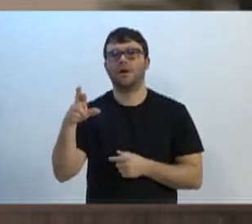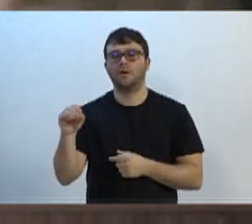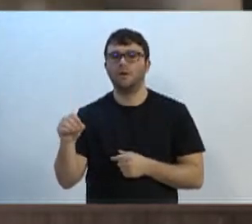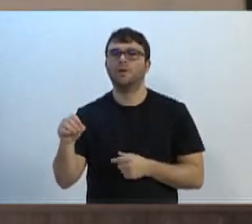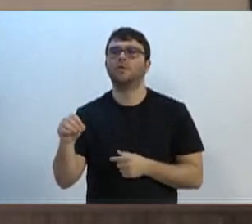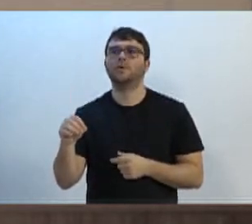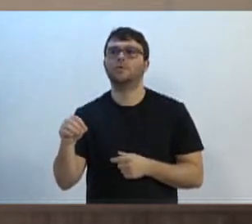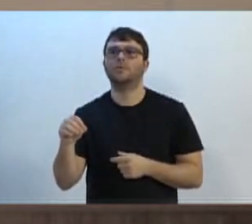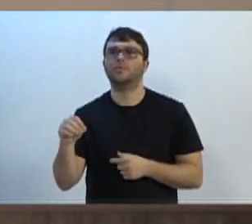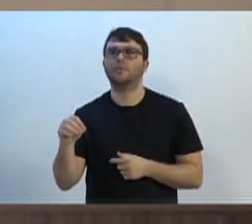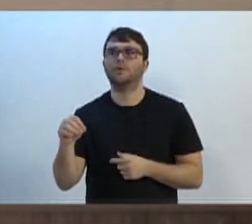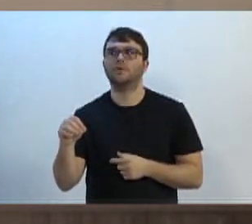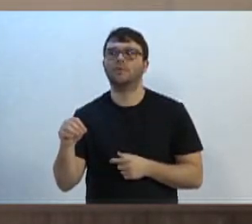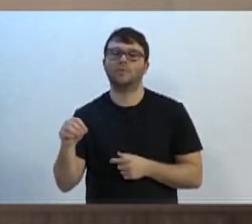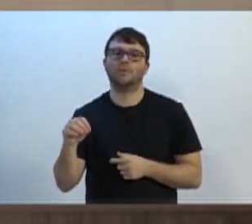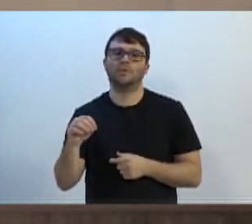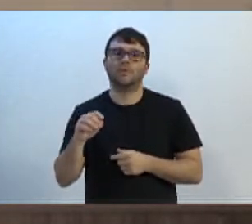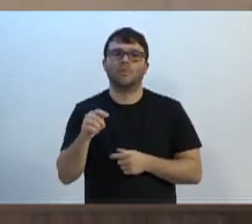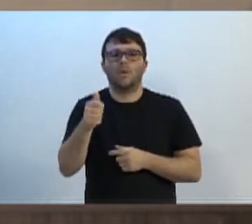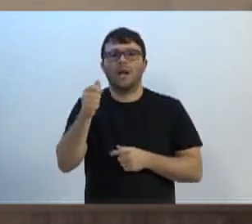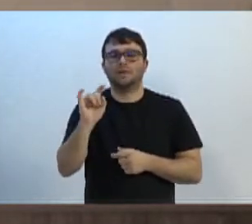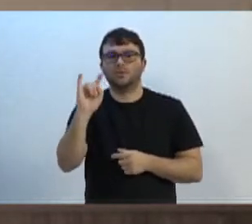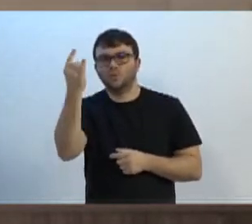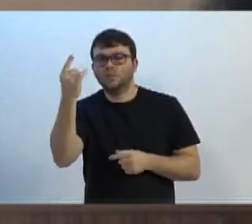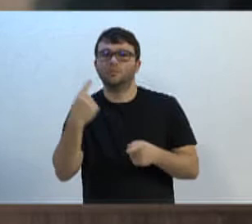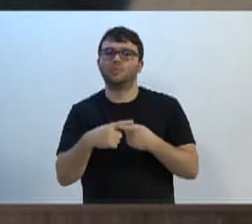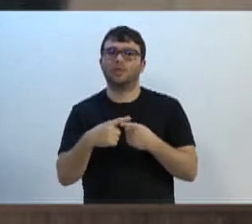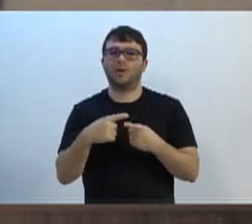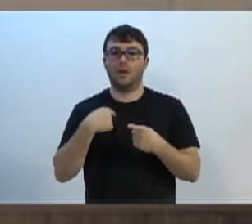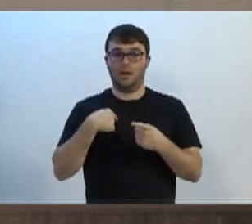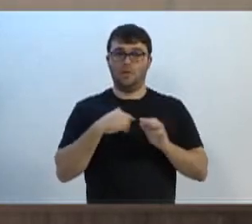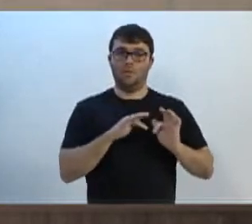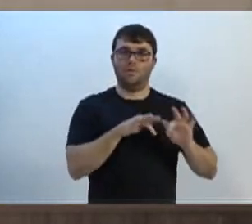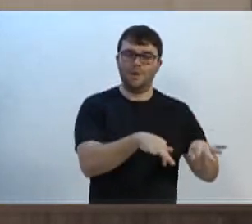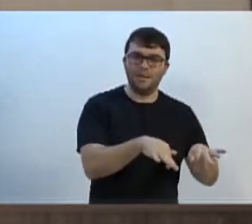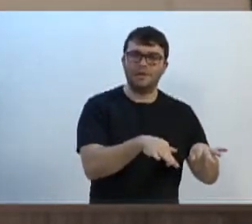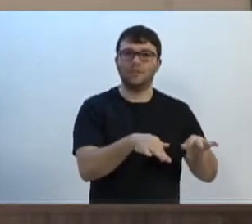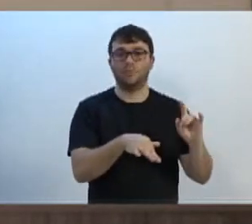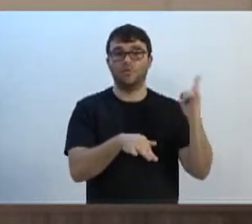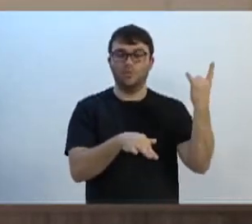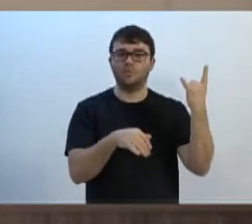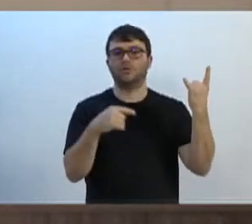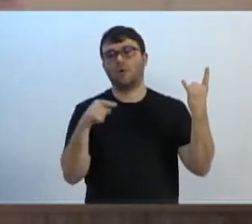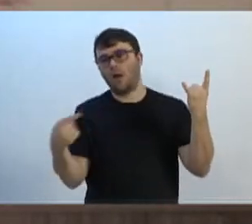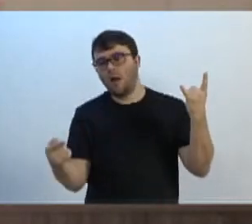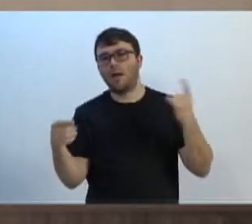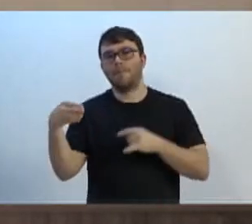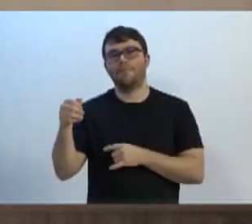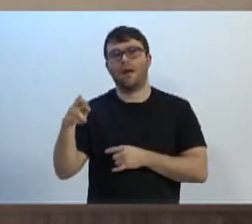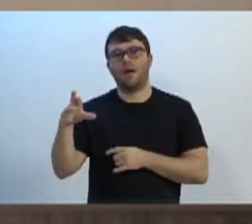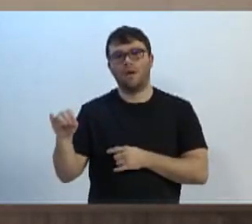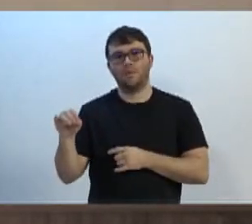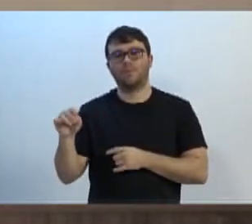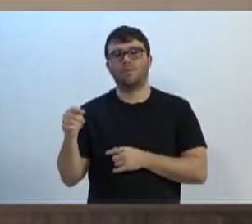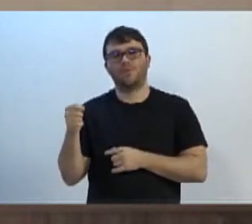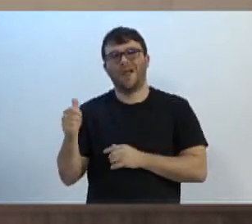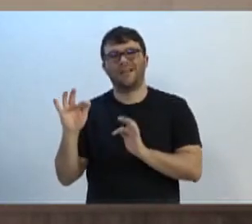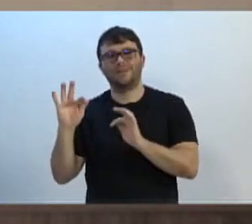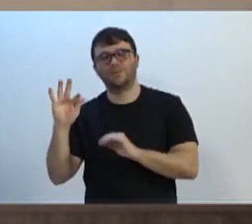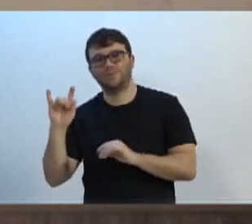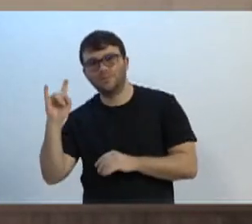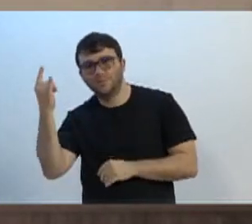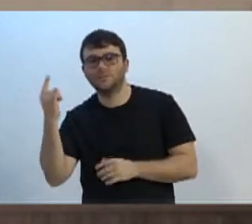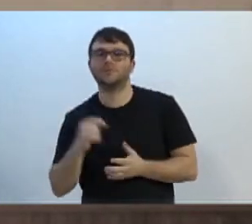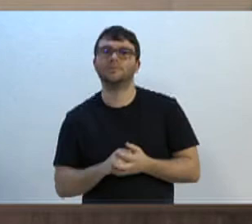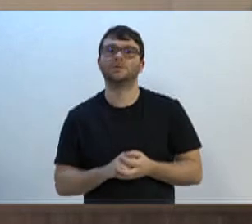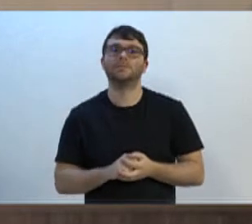ficasse penúltimo né porque eu acabo eu vou finalizar a sessão vou deixar os senhores depois